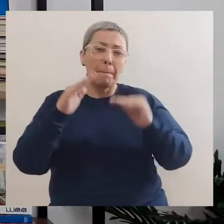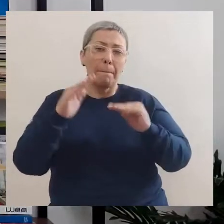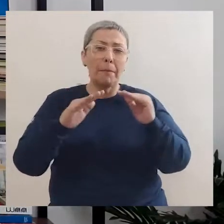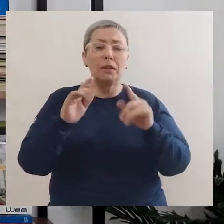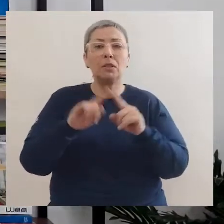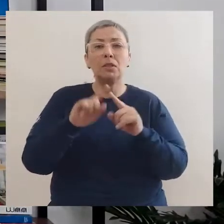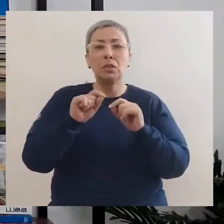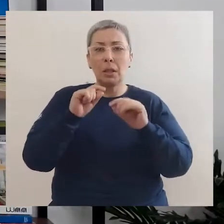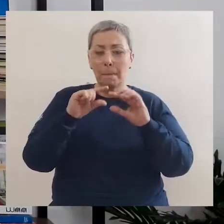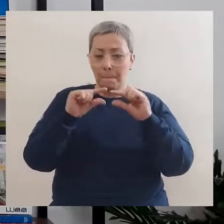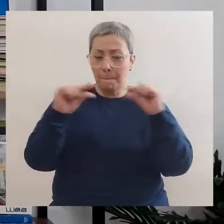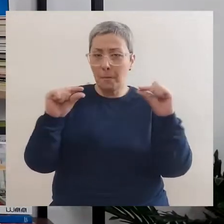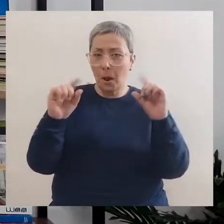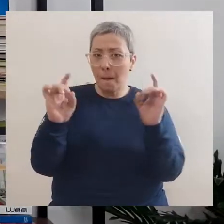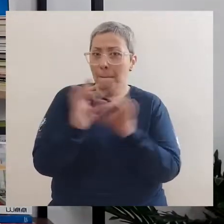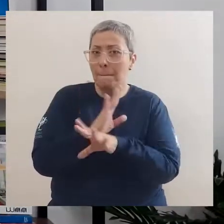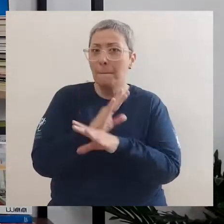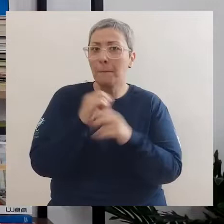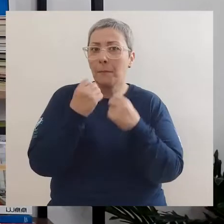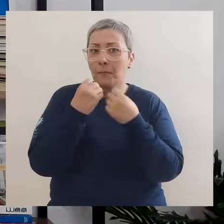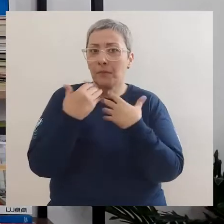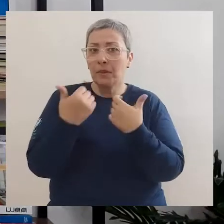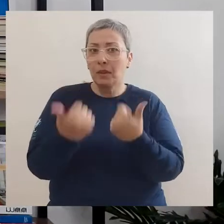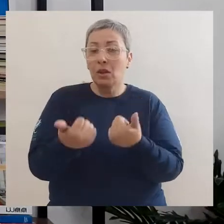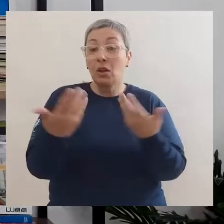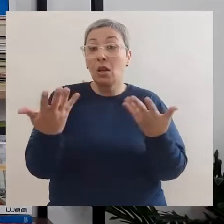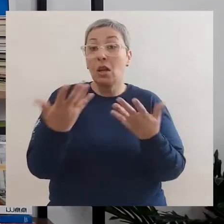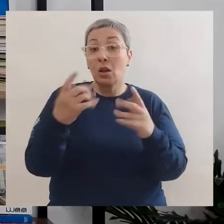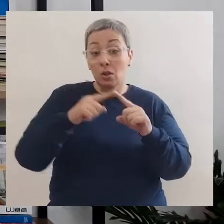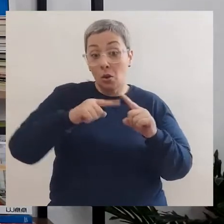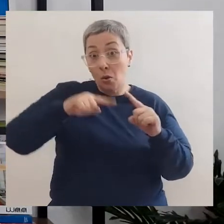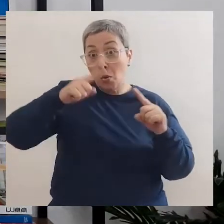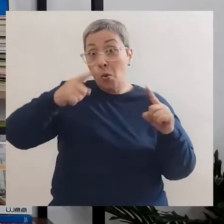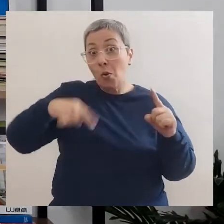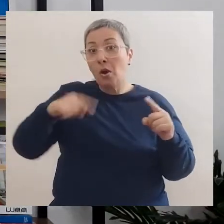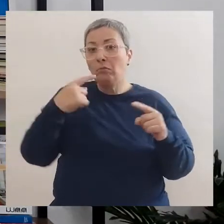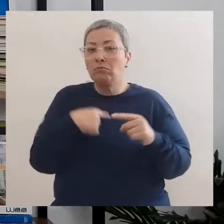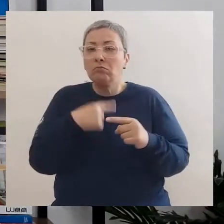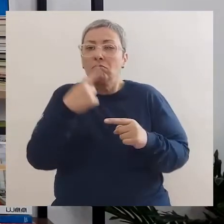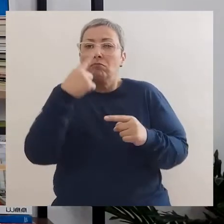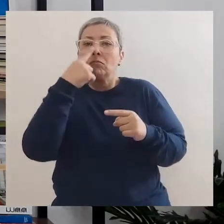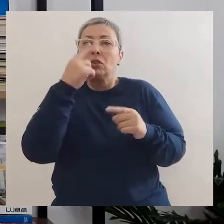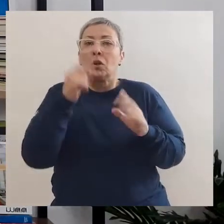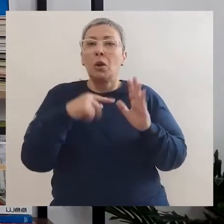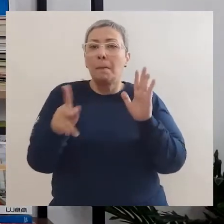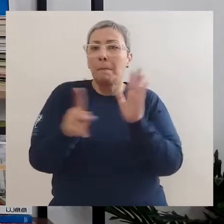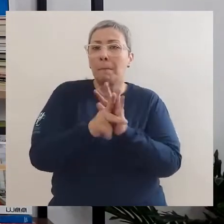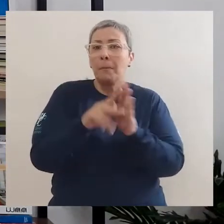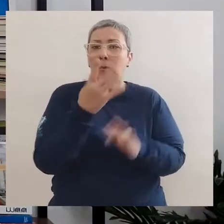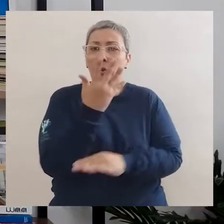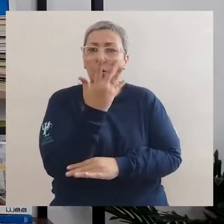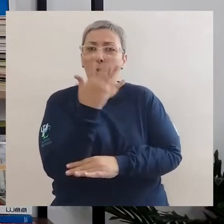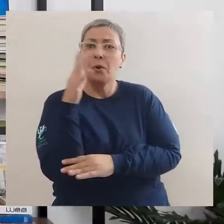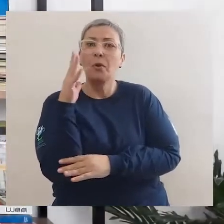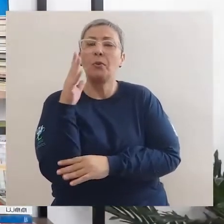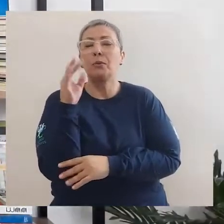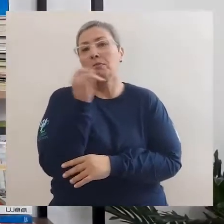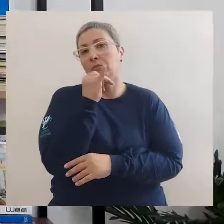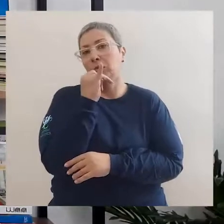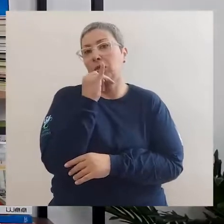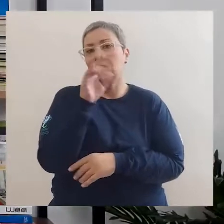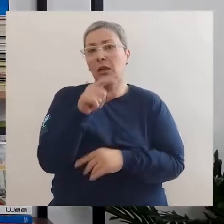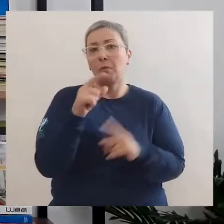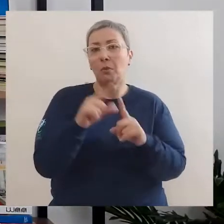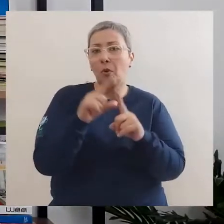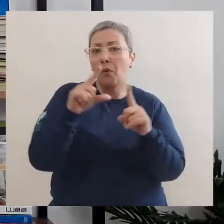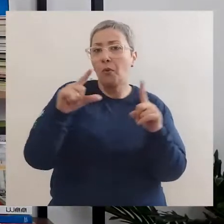distância de um para o outro razoavelmente definidas, tudo bem? Suas formas elas são inspiradas em